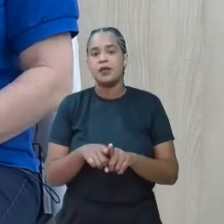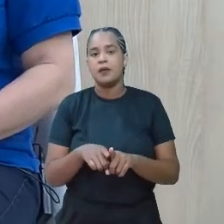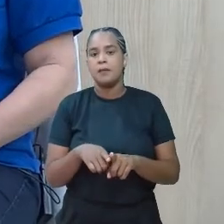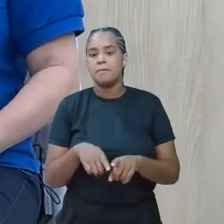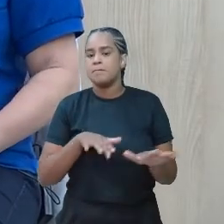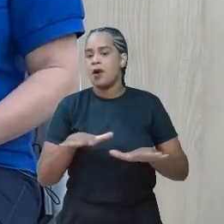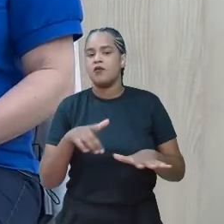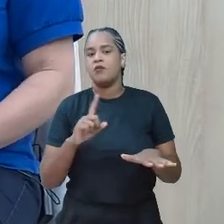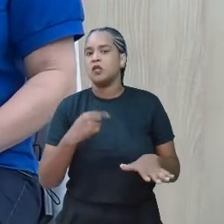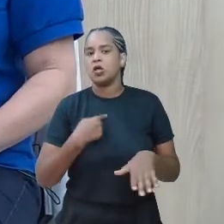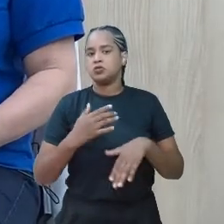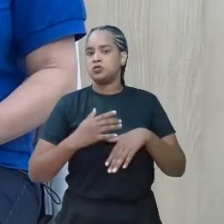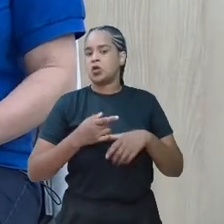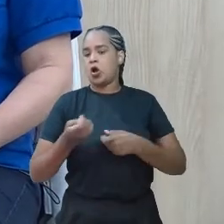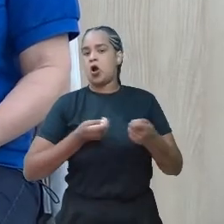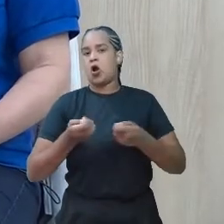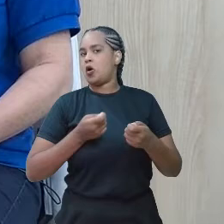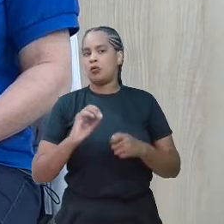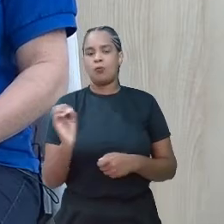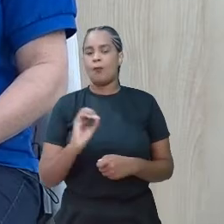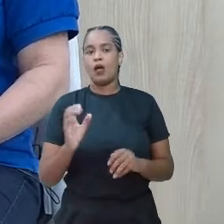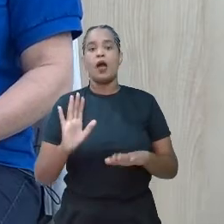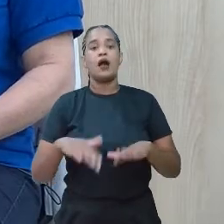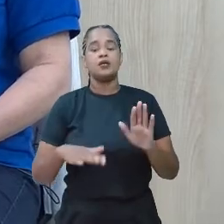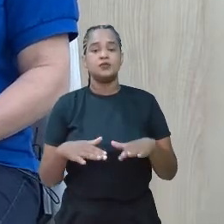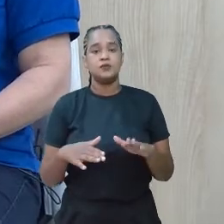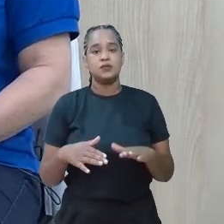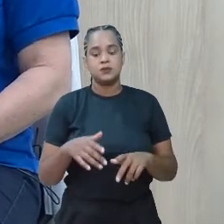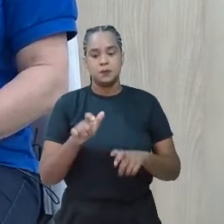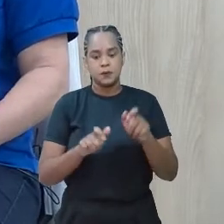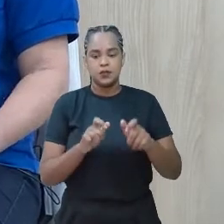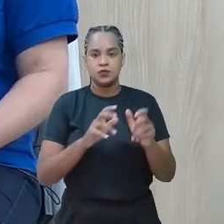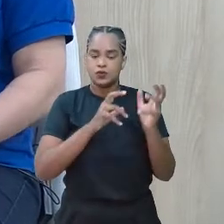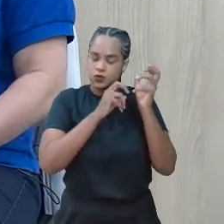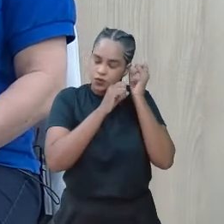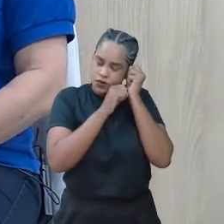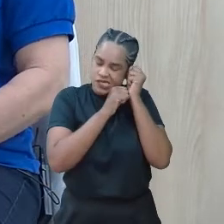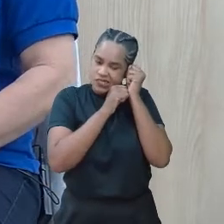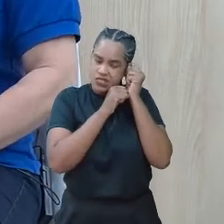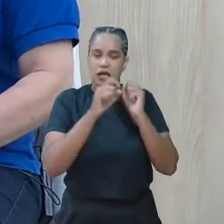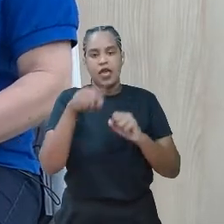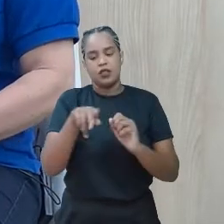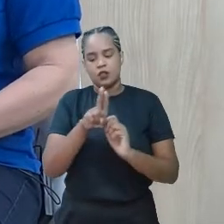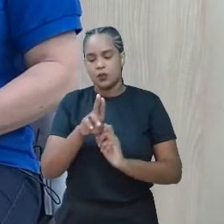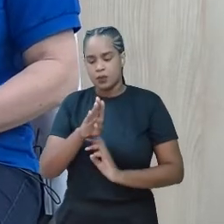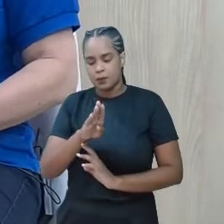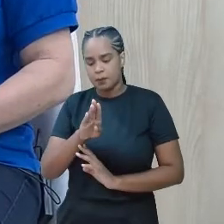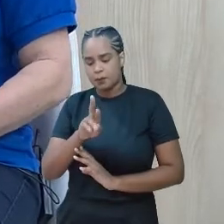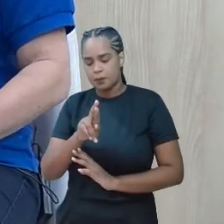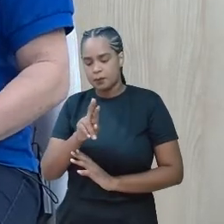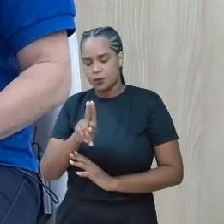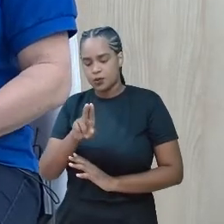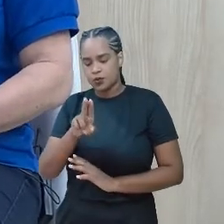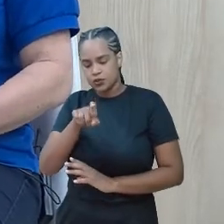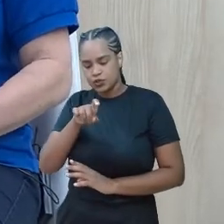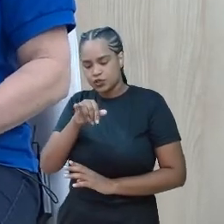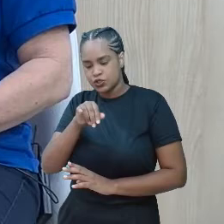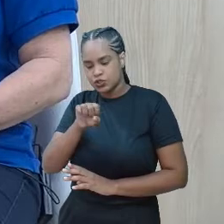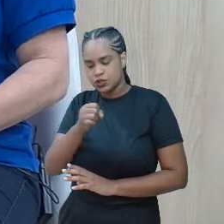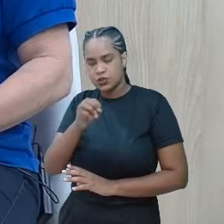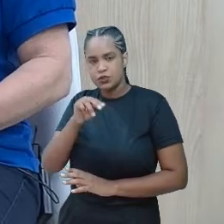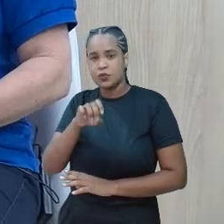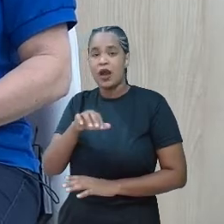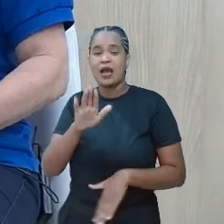né? A gente tem algumas técnicas que pessoas dormem rangendo os dentes, é o bruxismo, não é? Às vezes situações de estresse, então às